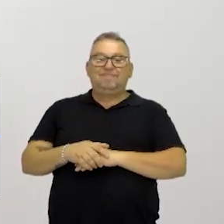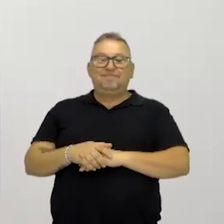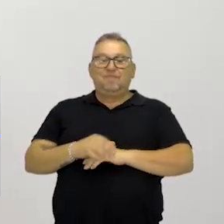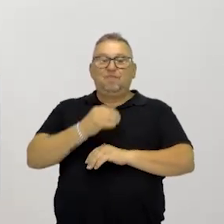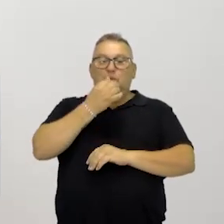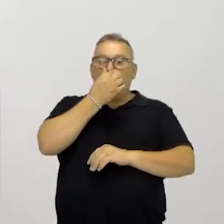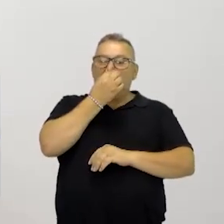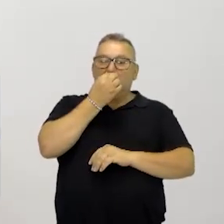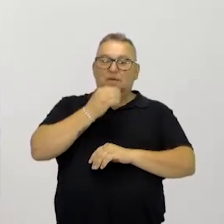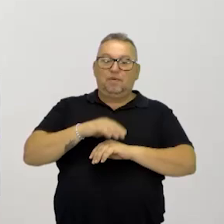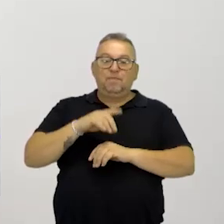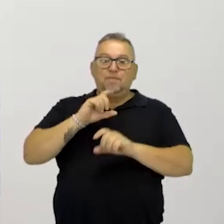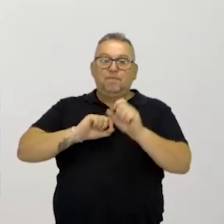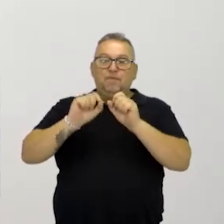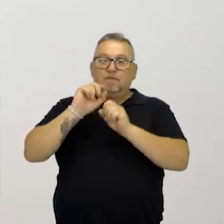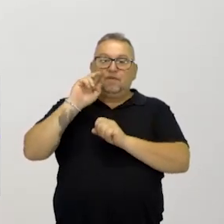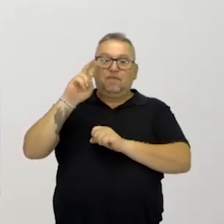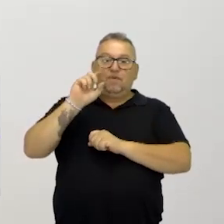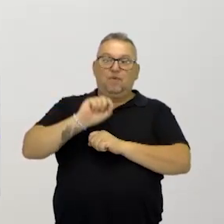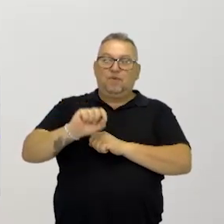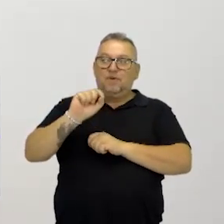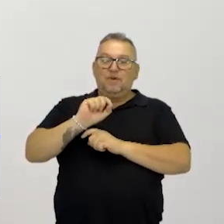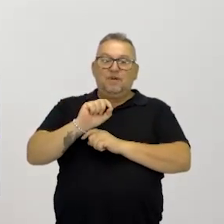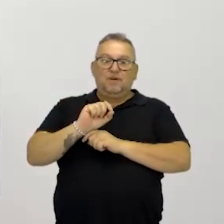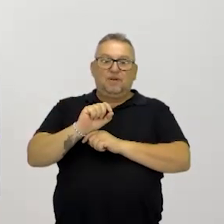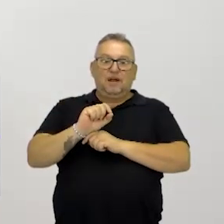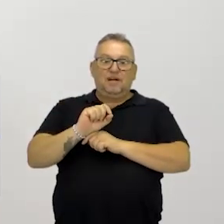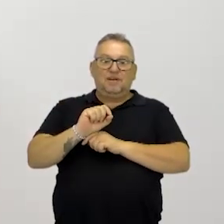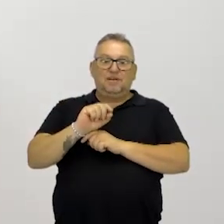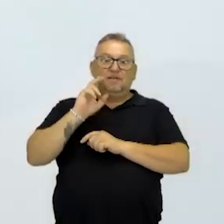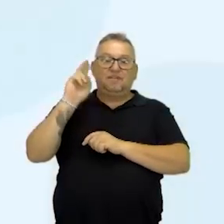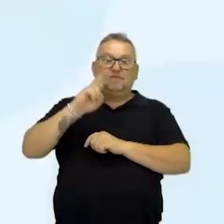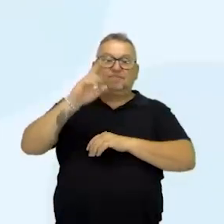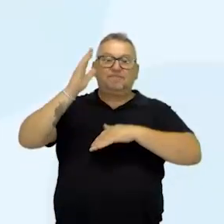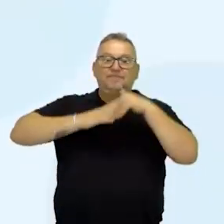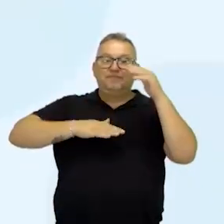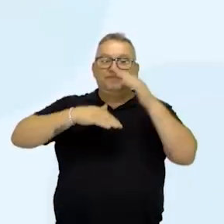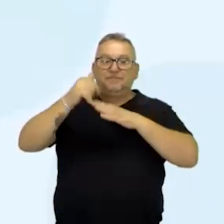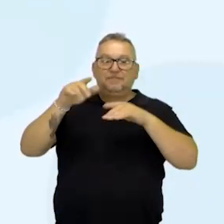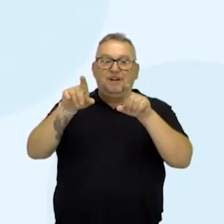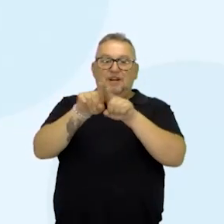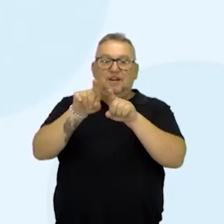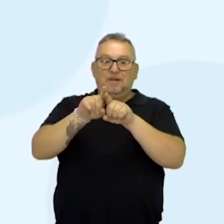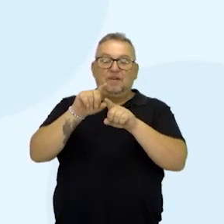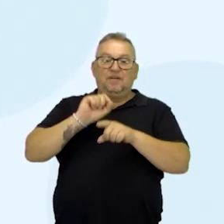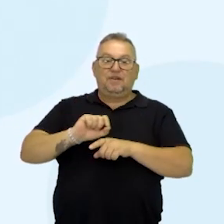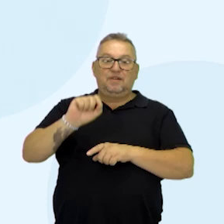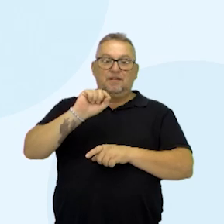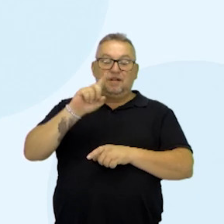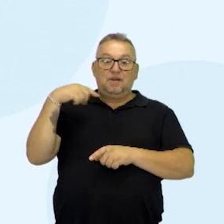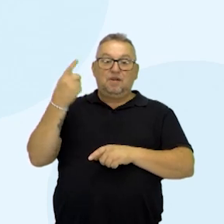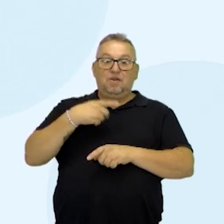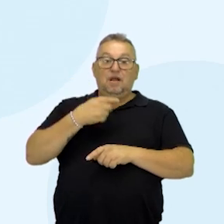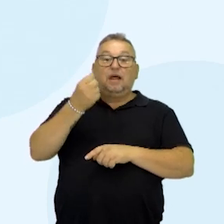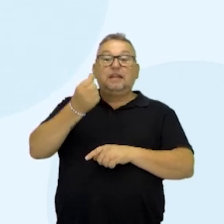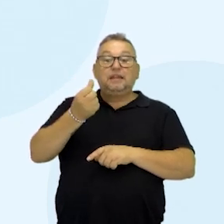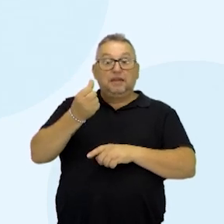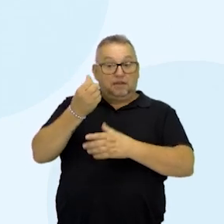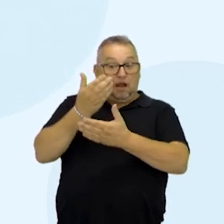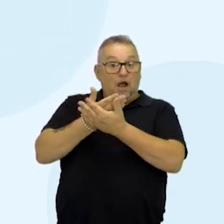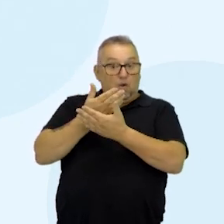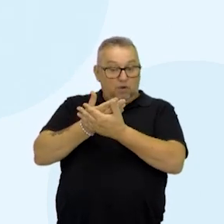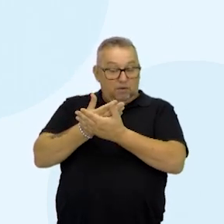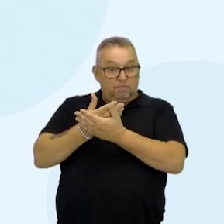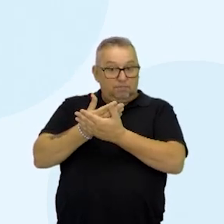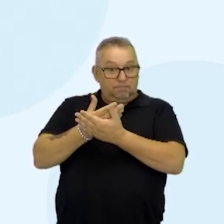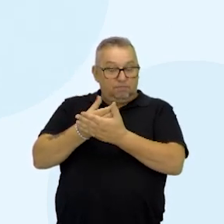Ó, então o que a gente vai ver, né? Vamos olhar aqui as nossas habilidades, né? Lembrando que essa é a nossa sexta aula, nós estamos